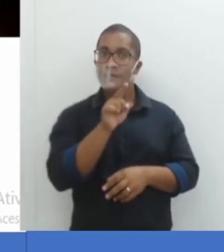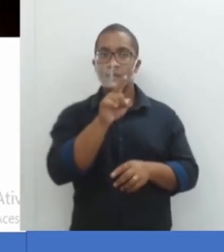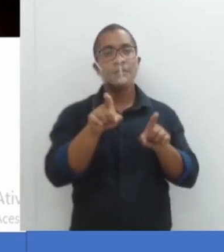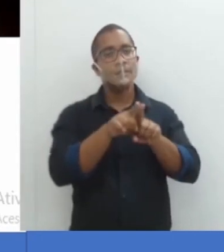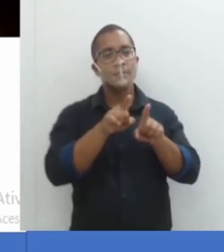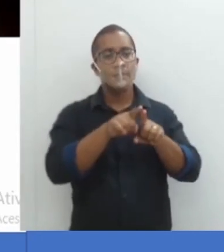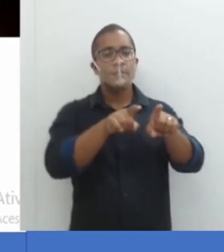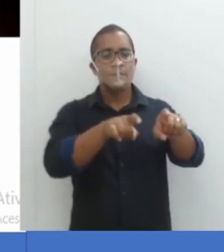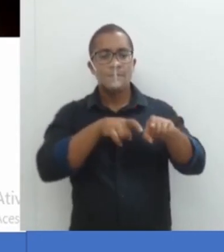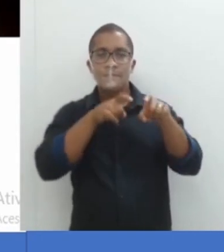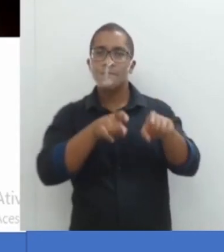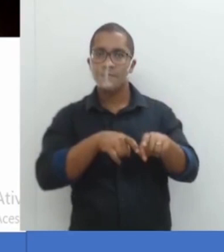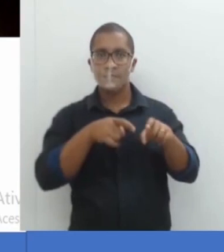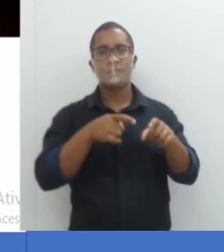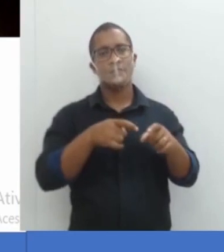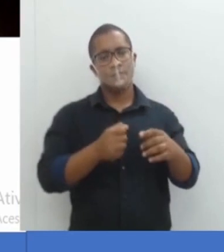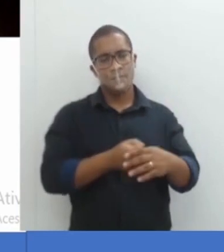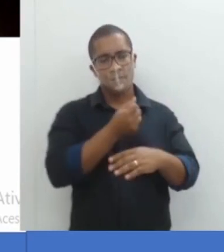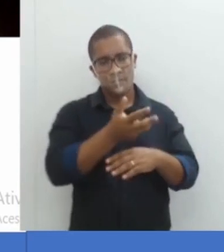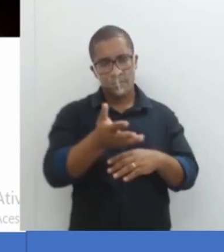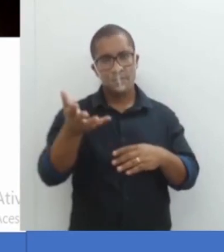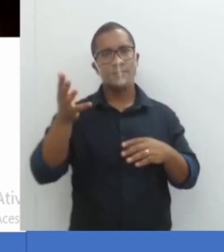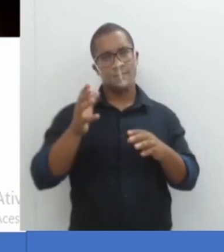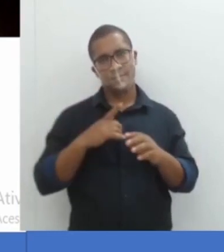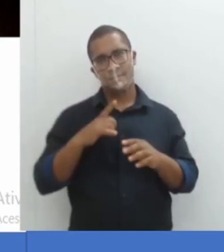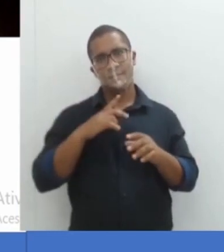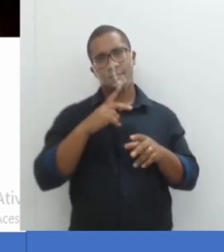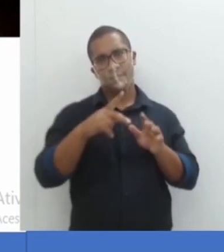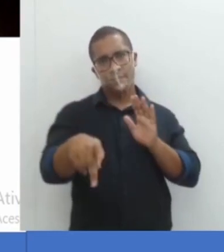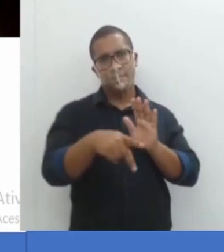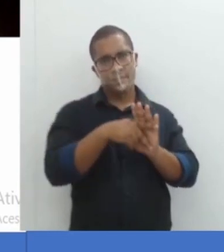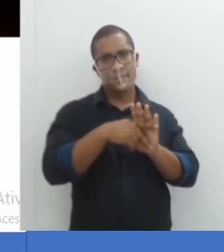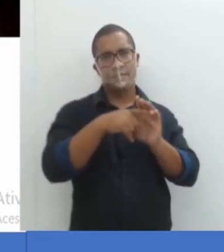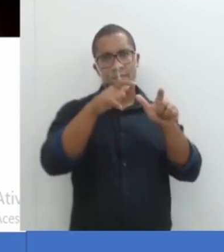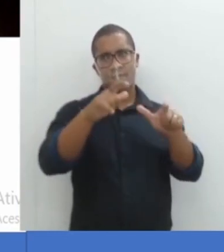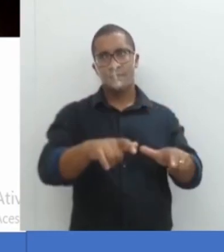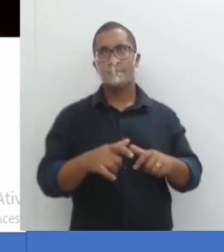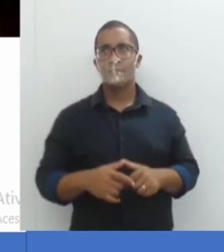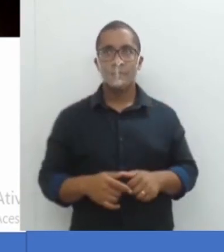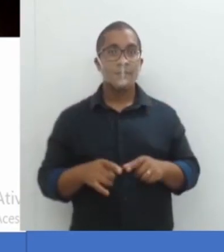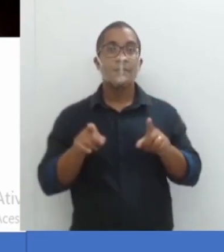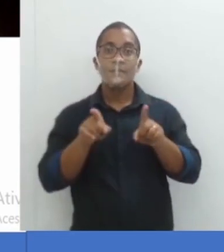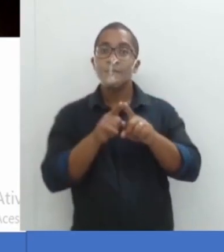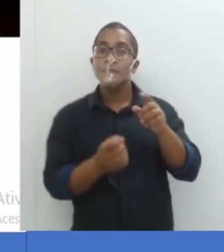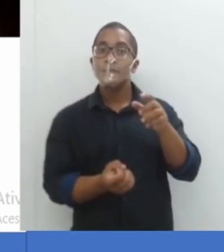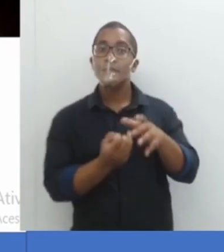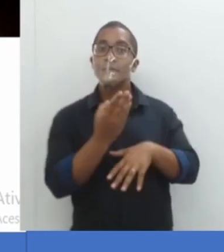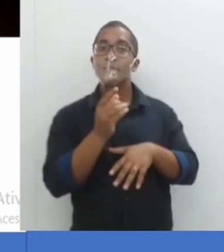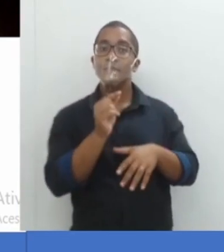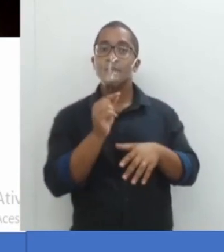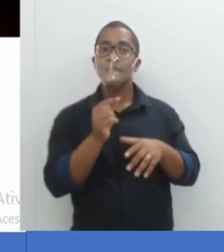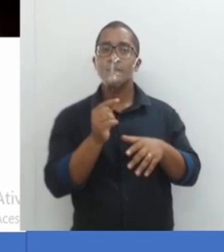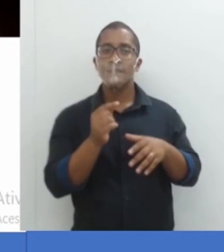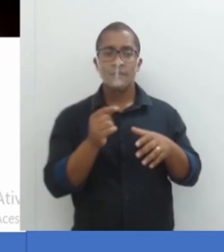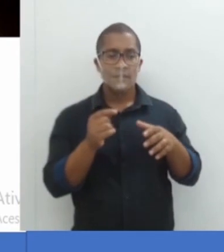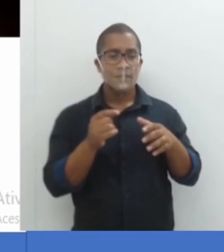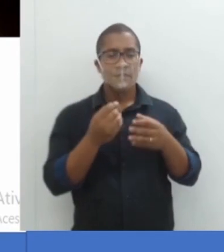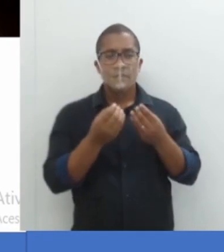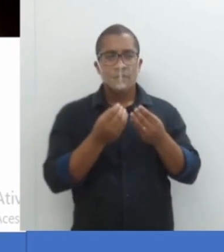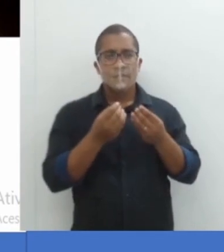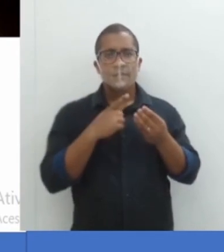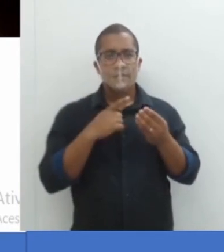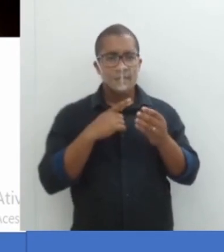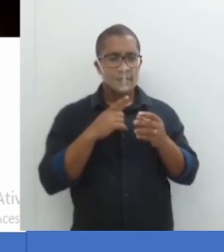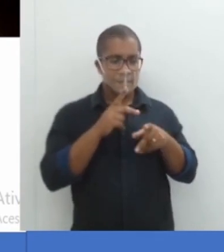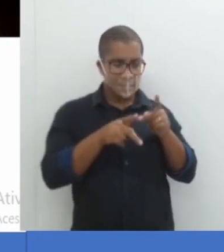mesma tela, né, dessa história desse povo maravilhoso, surgiu a partir de um reagrupamento de